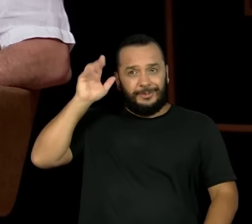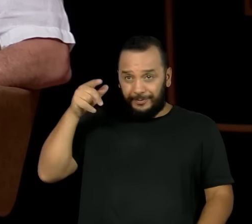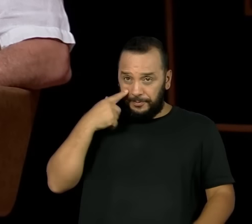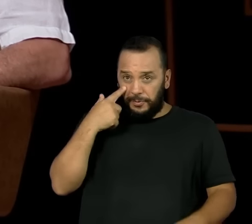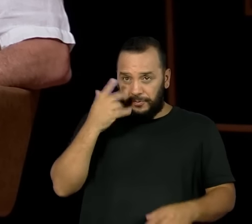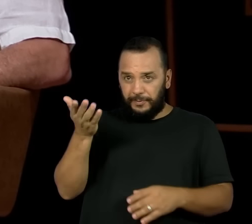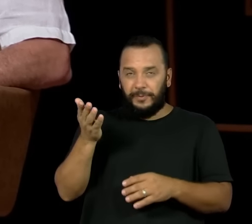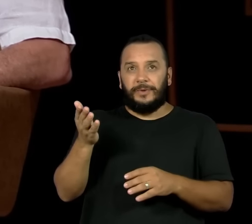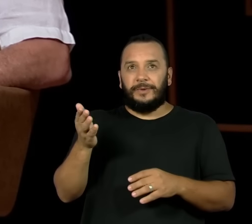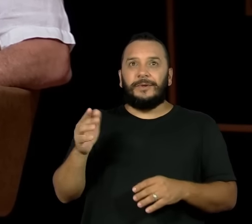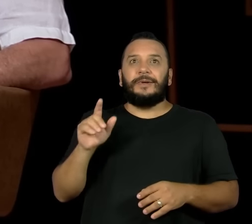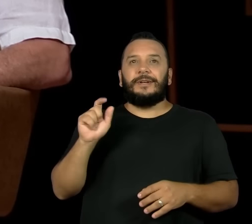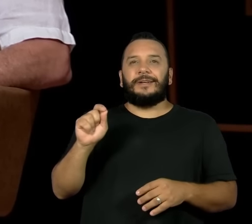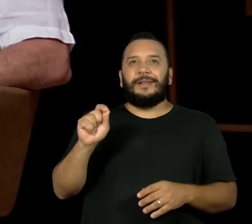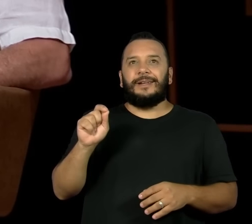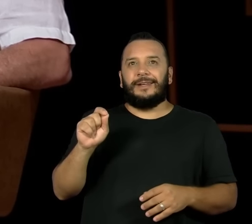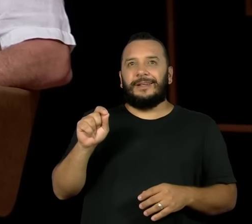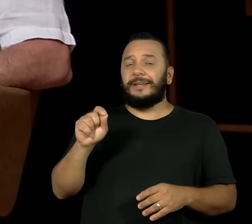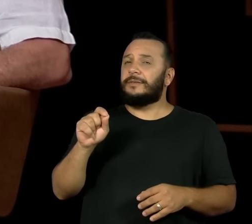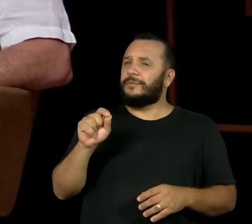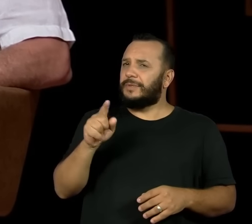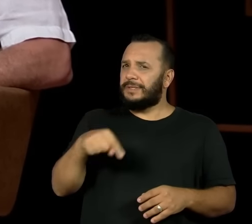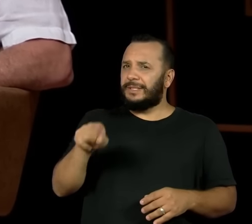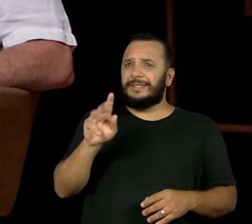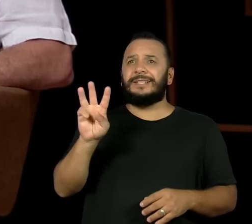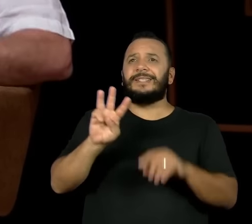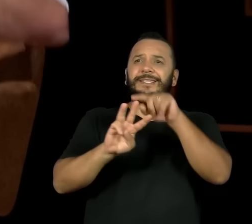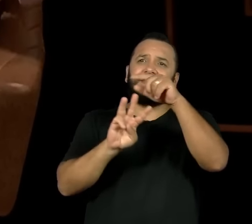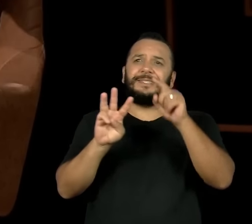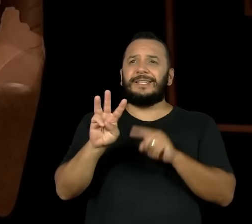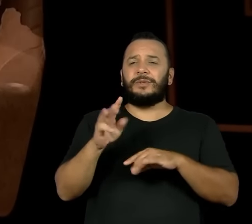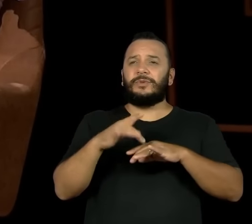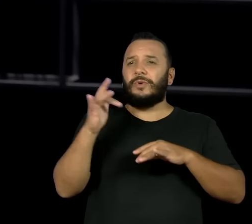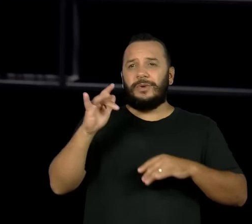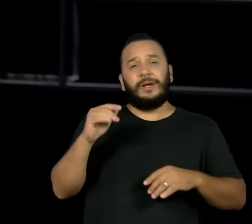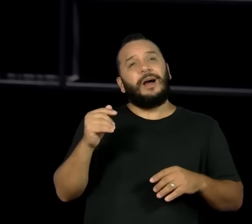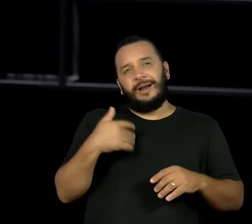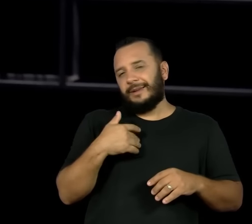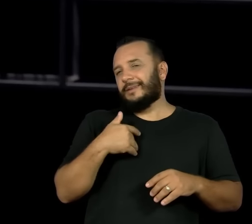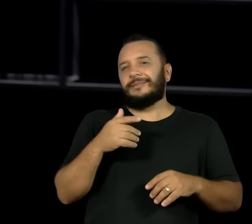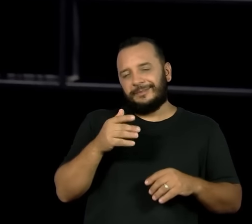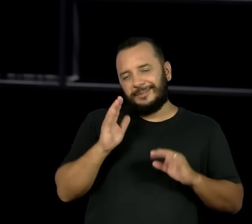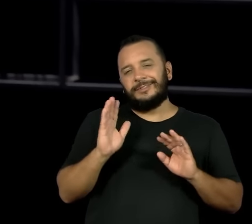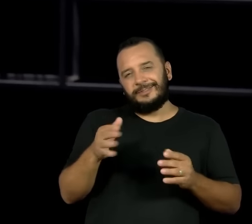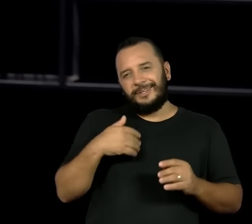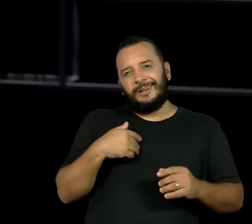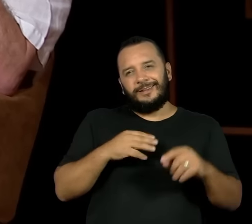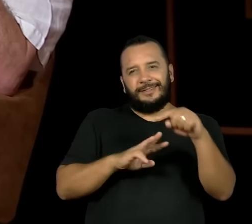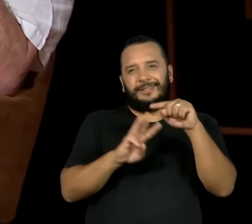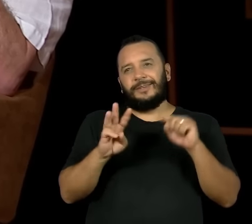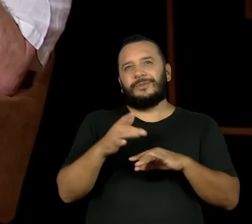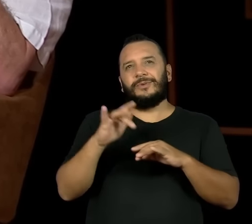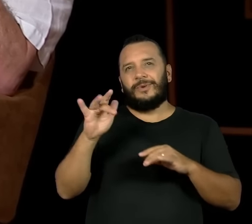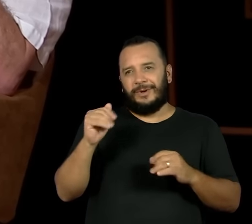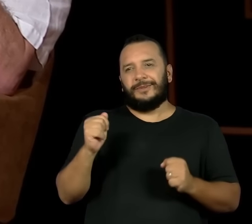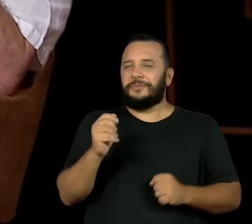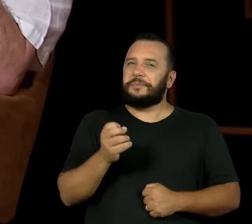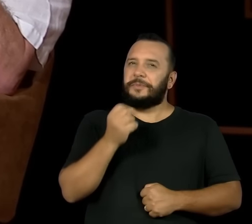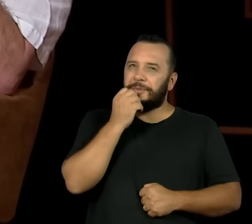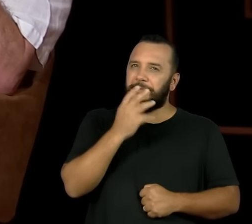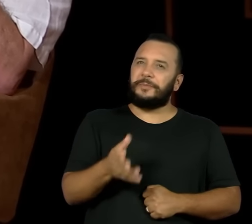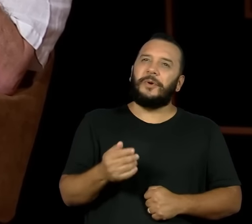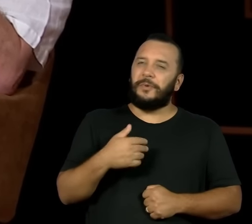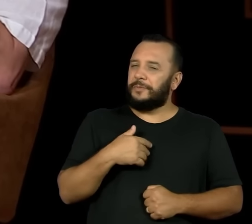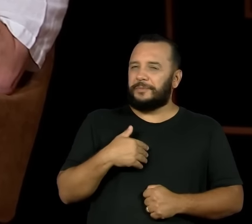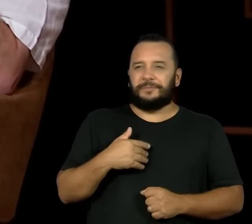eu não lembro Quem batizou mas fala pô vocês são um trio de ouro e aí virou o trio de ouro é foi uma bateção de bol ali foi Foi